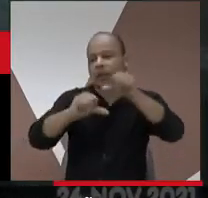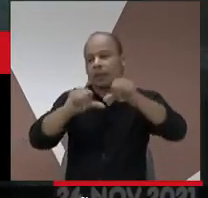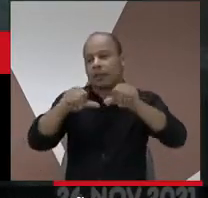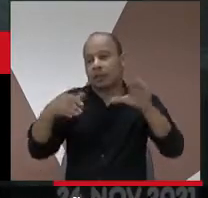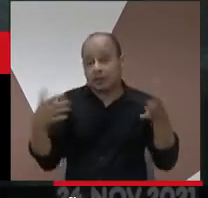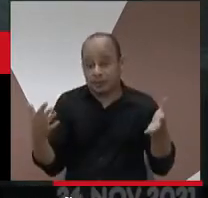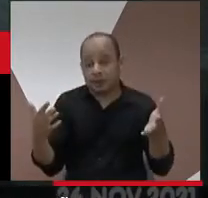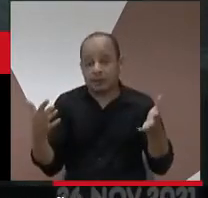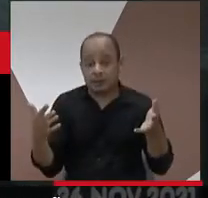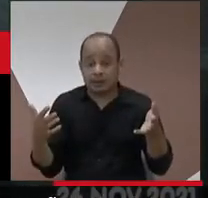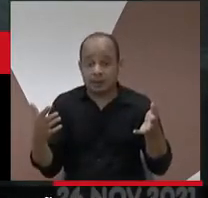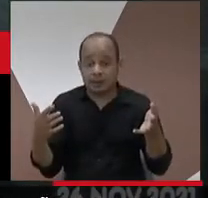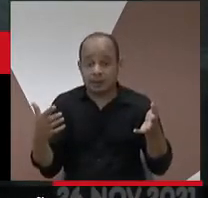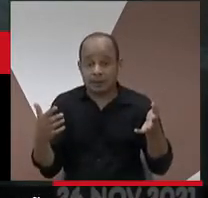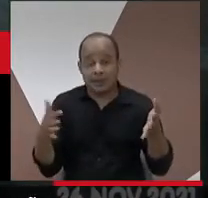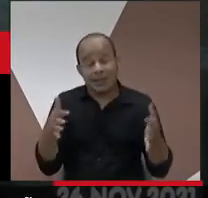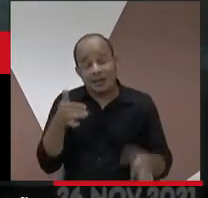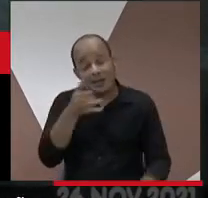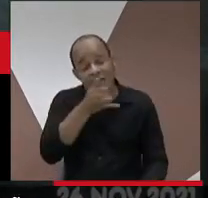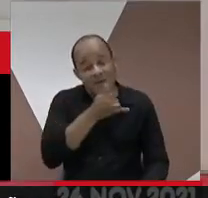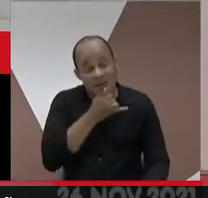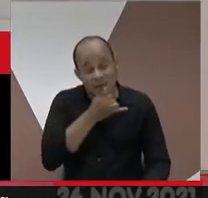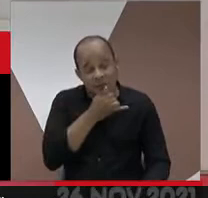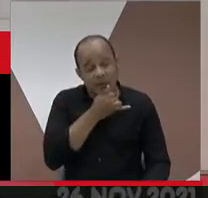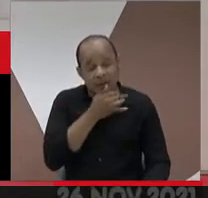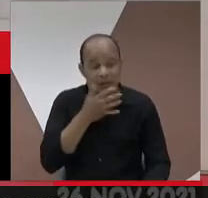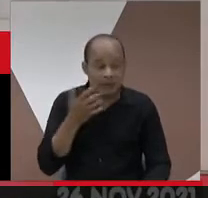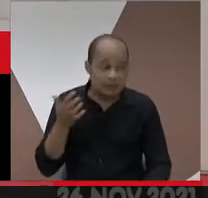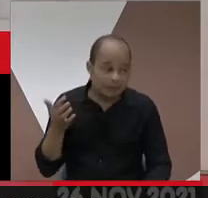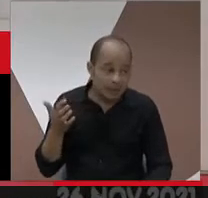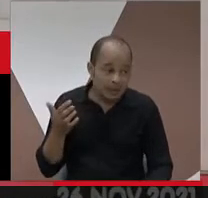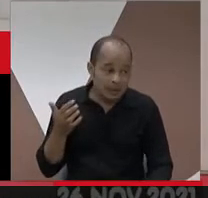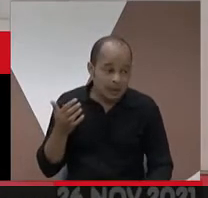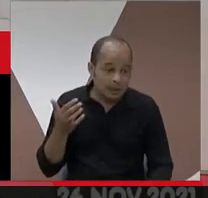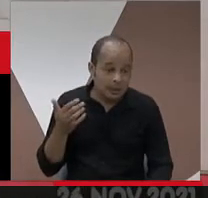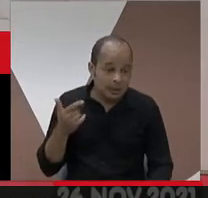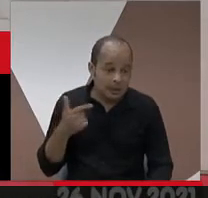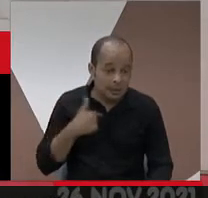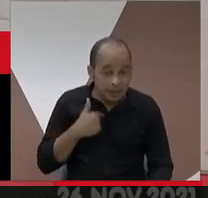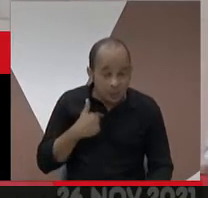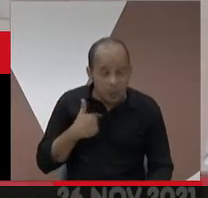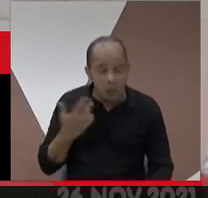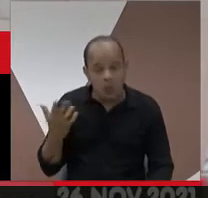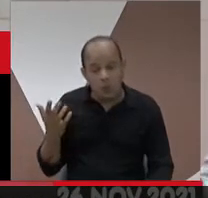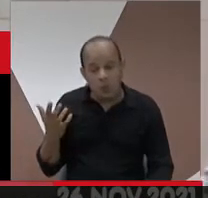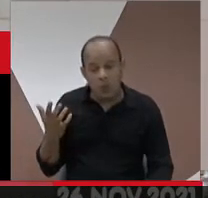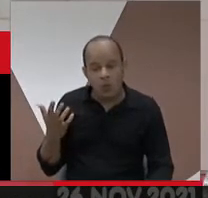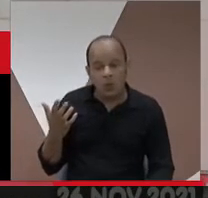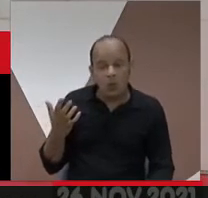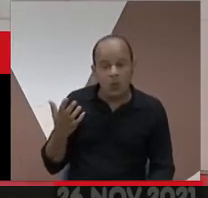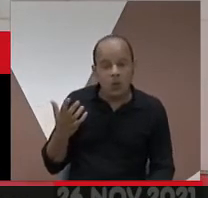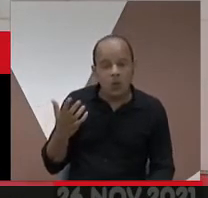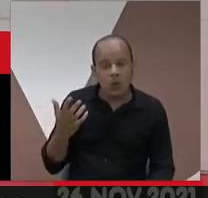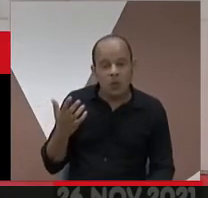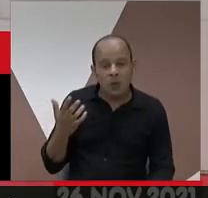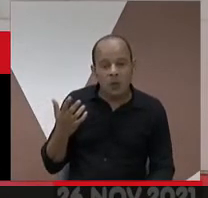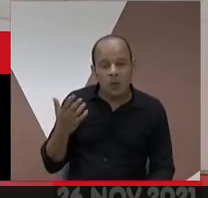digamos, ingenuamente, e eu não quero colocar má fé, entra